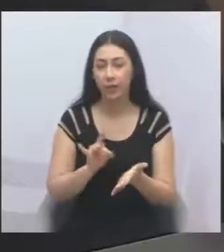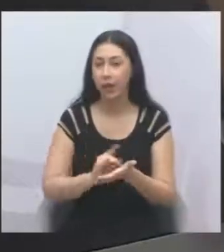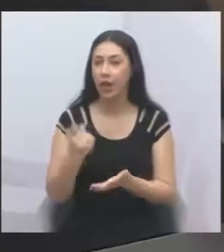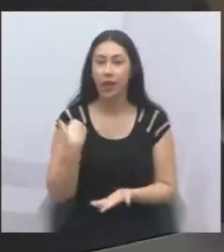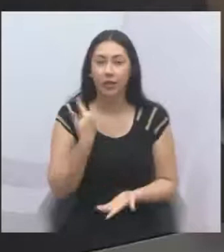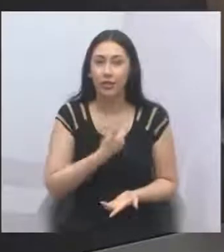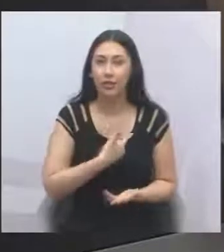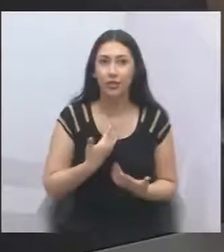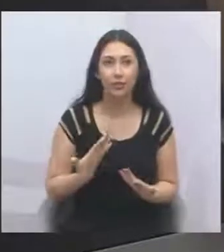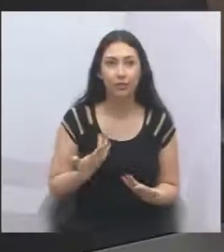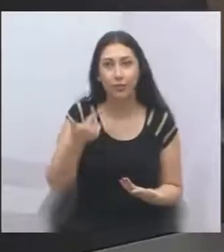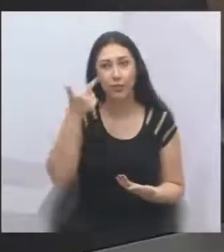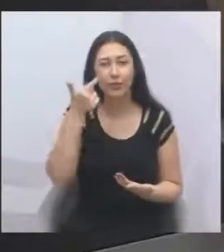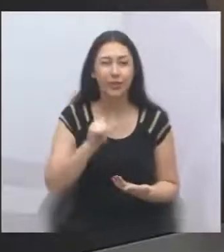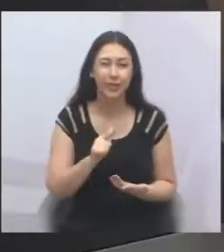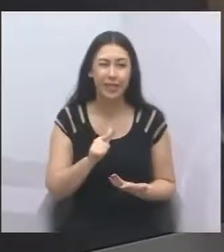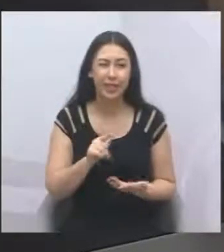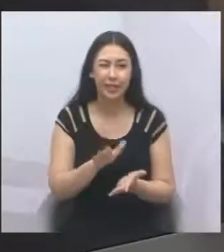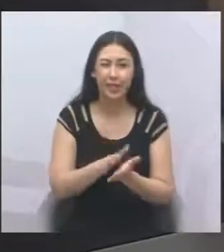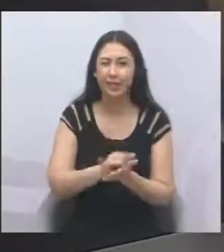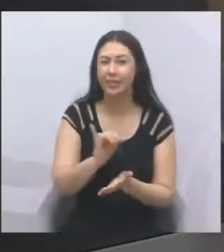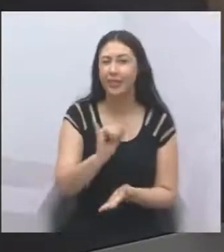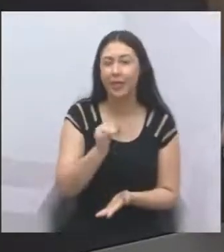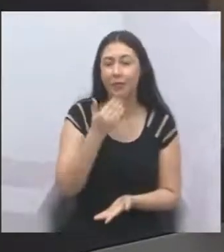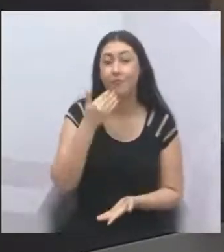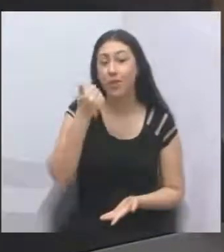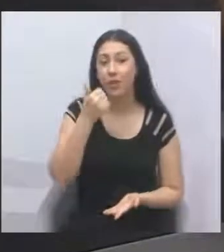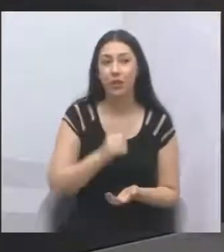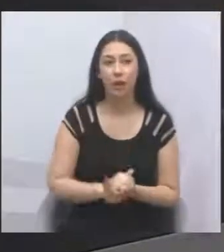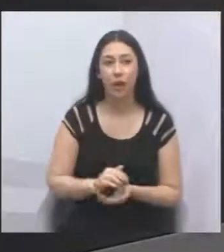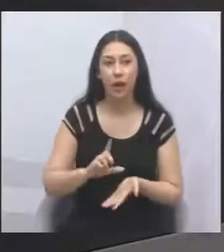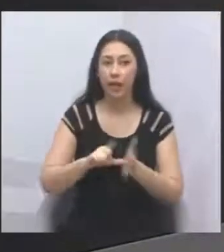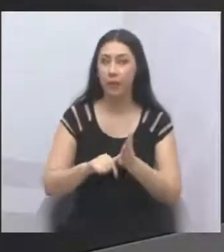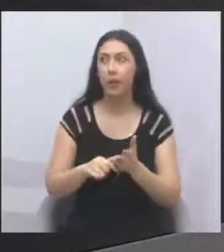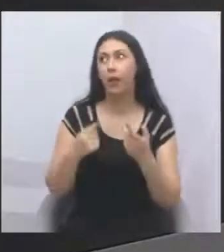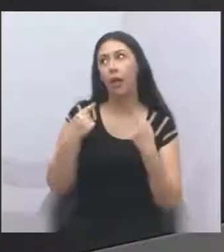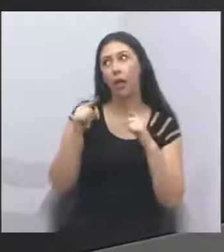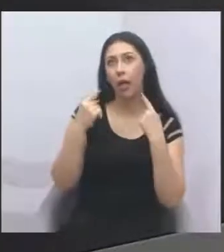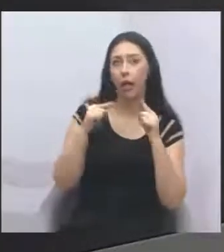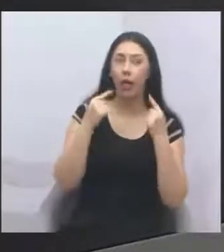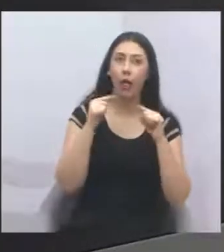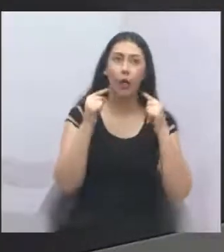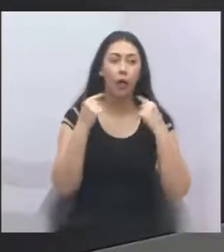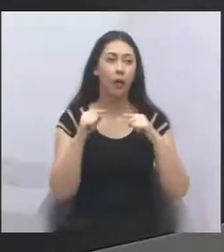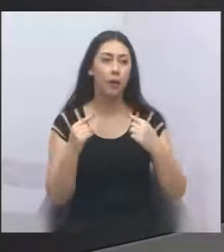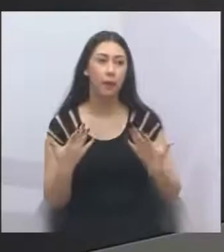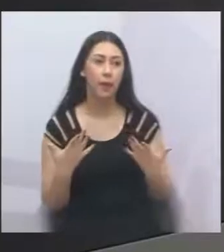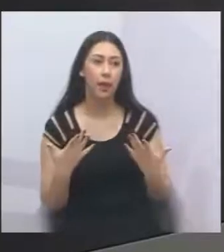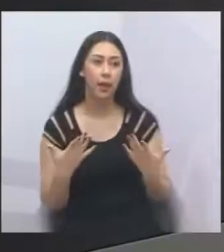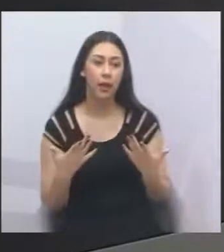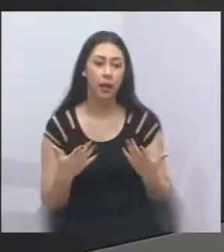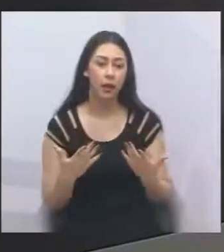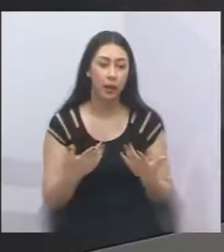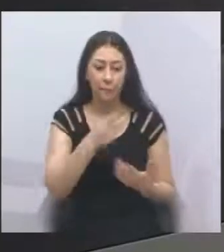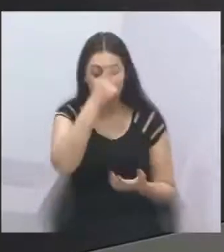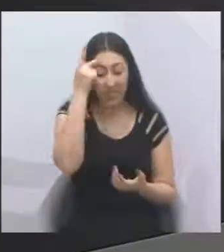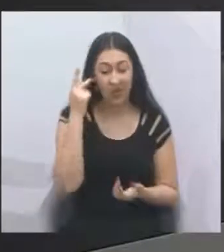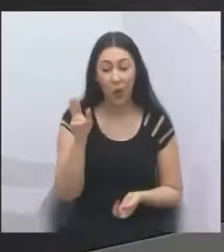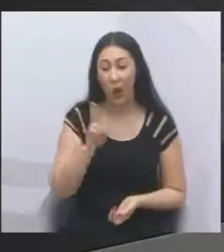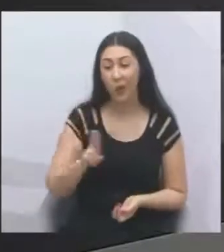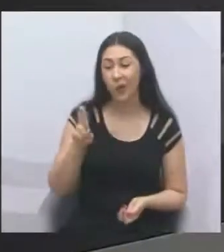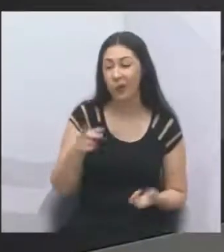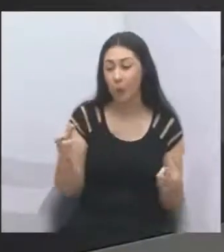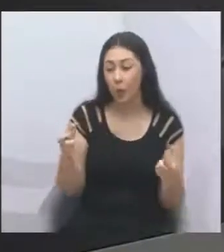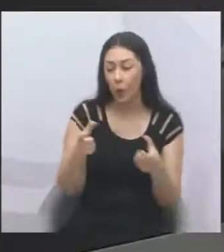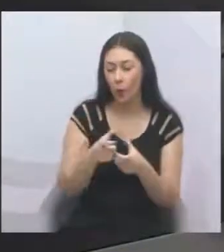não vai ter uma Jacareí diferente. E depois não pode vir com mimimi que diminuir o número de usuários no